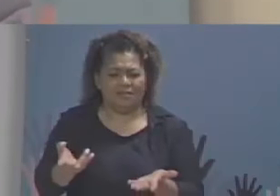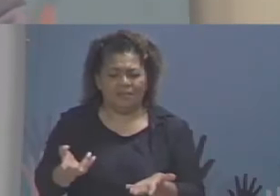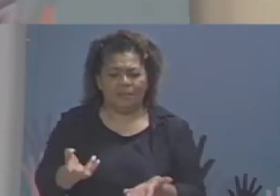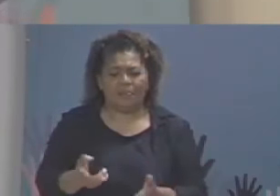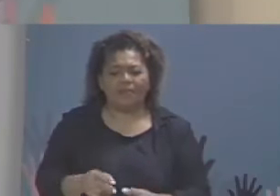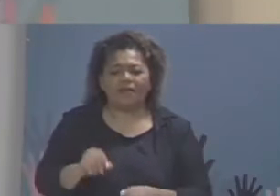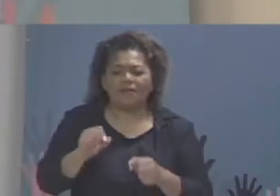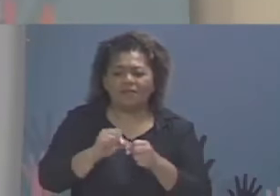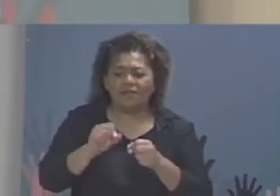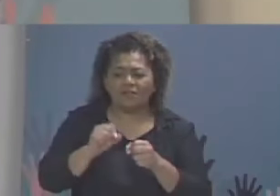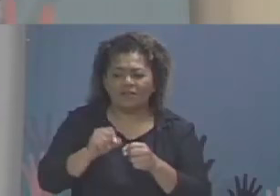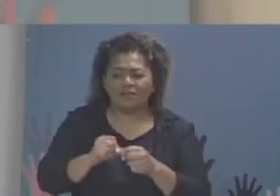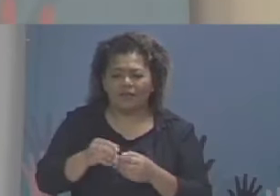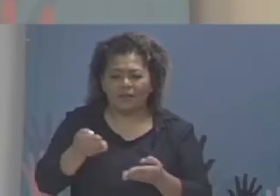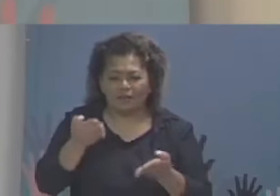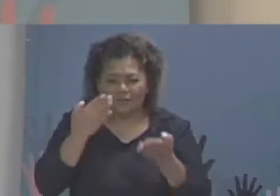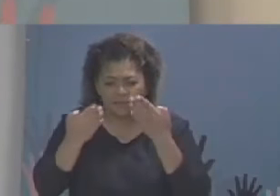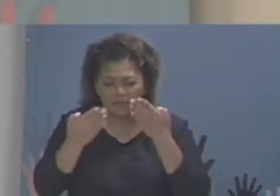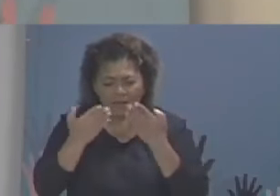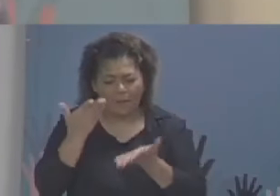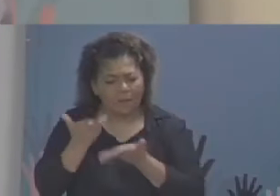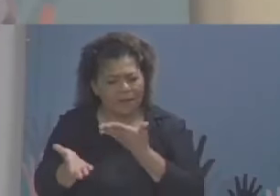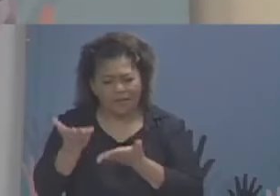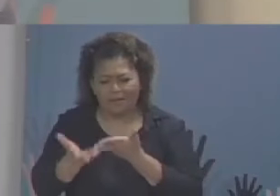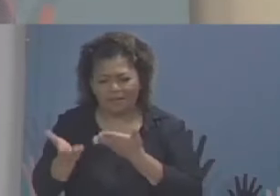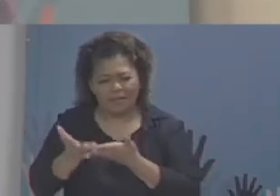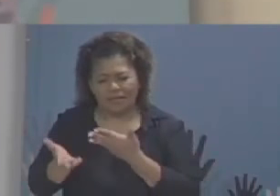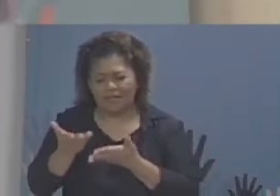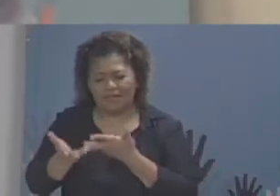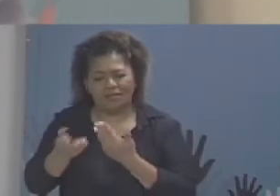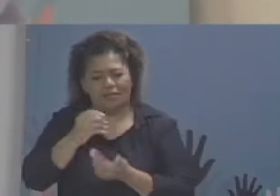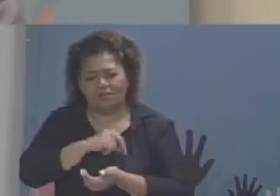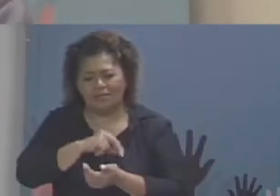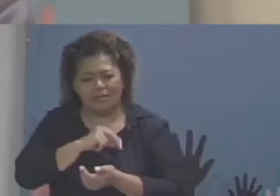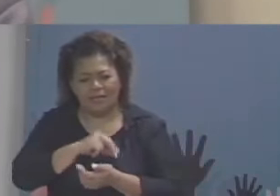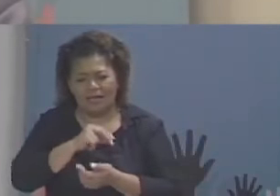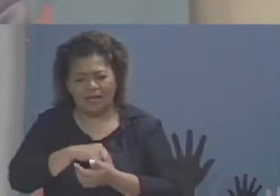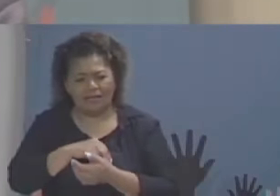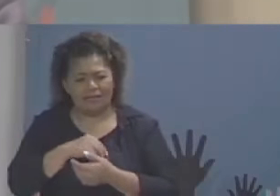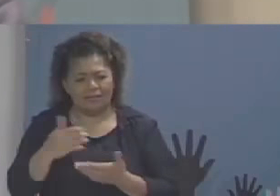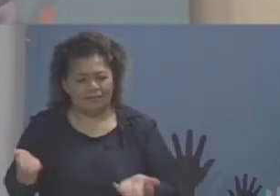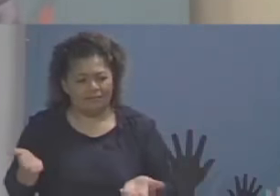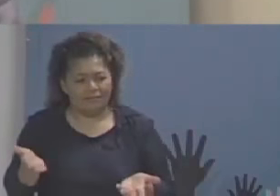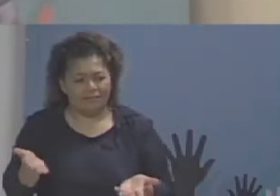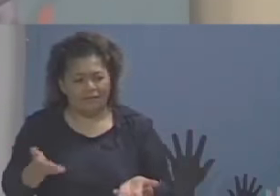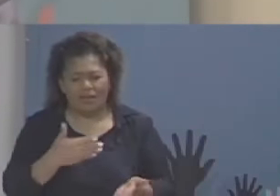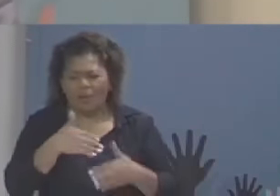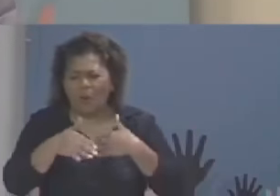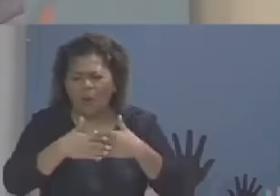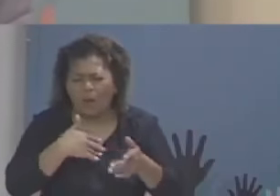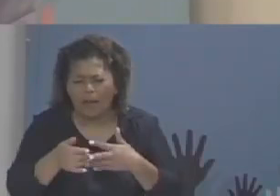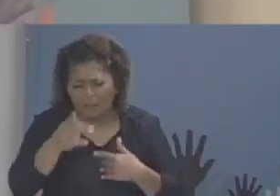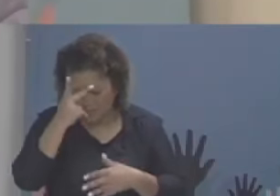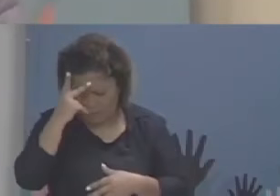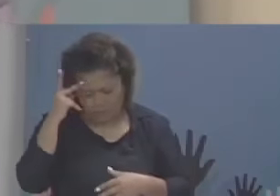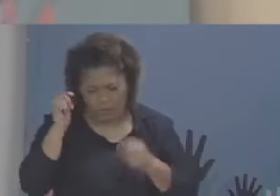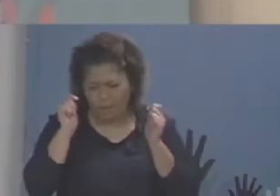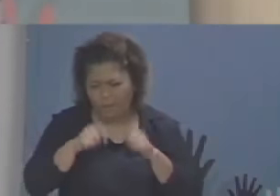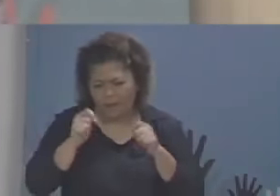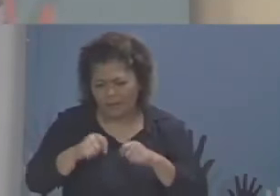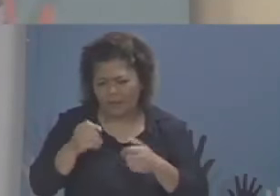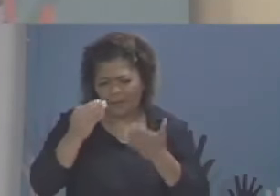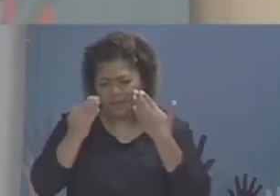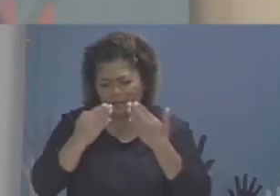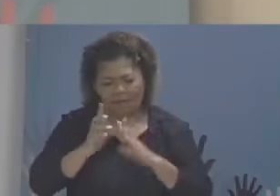contrário. Fez com que a categoria perdesse cada vez mais sua representação. Hoje o taxista se diz psicólogo. Chega, basta, o